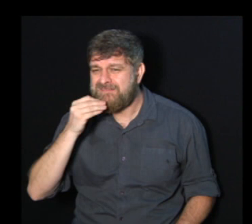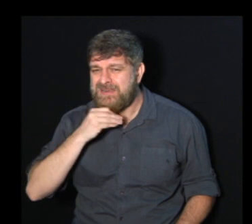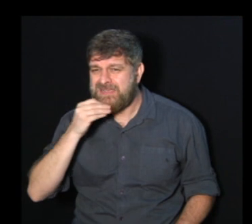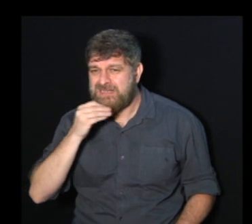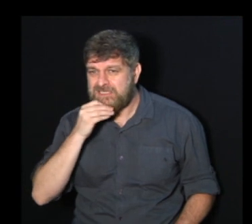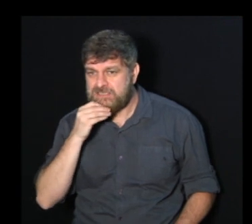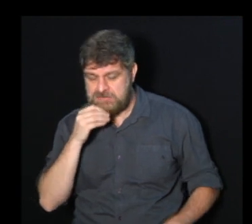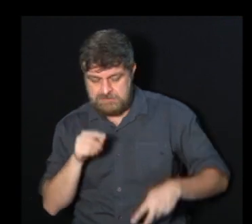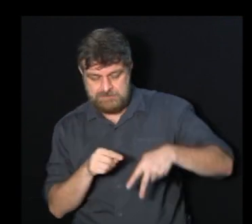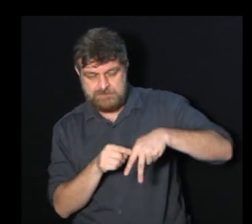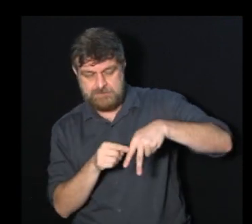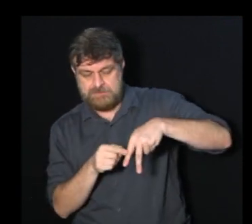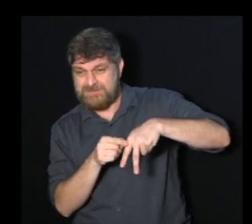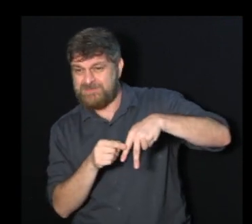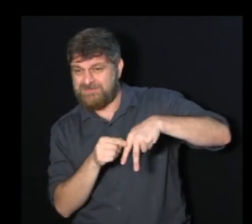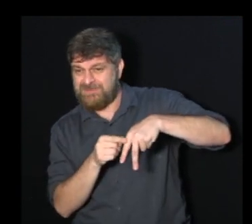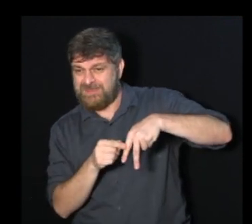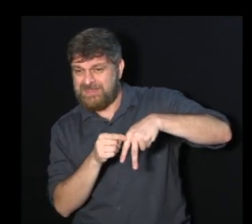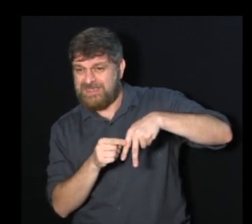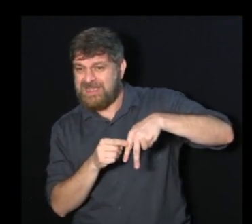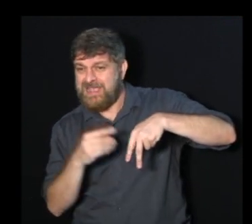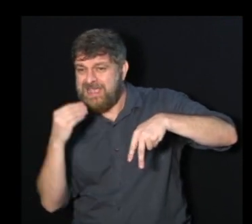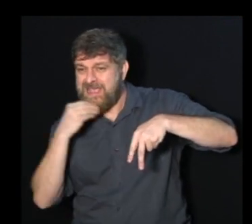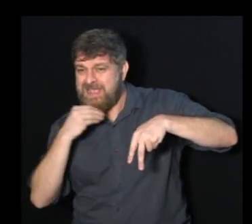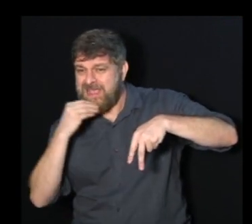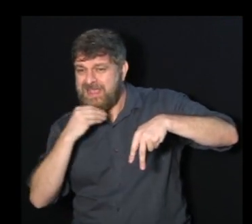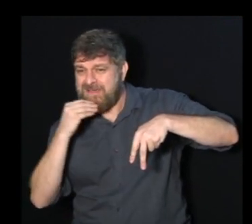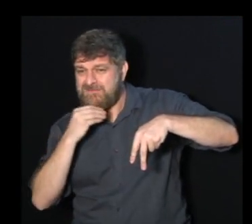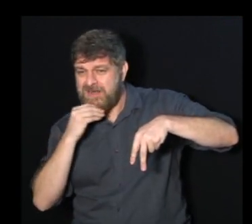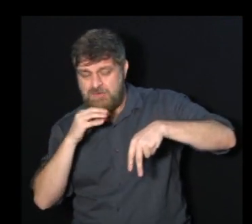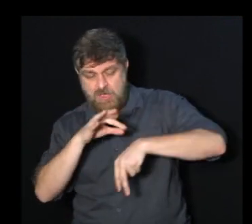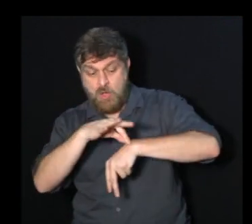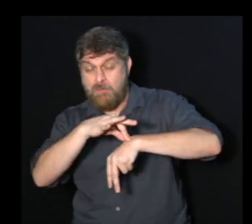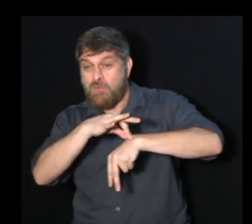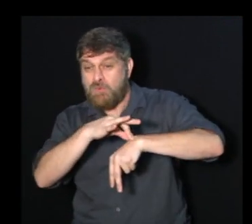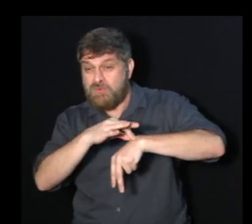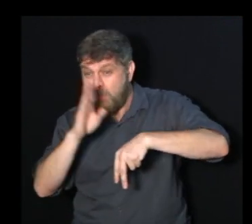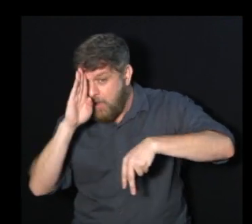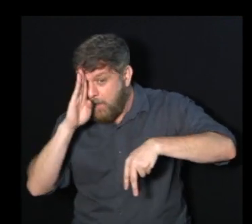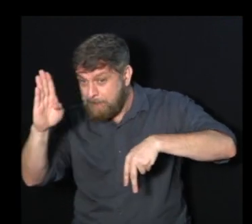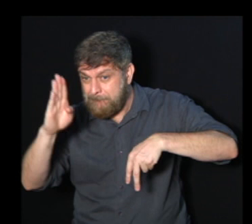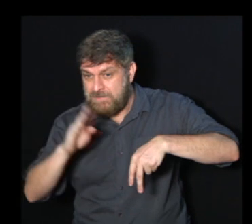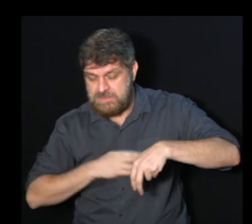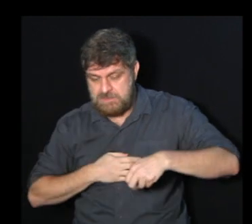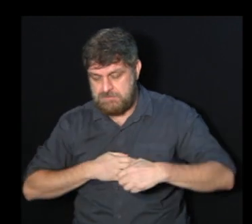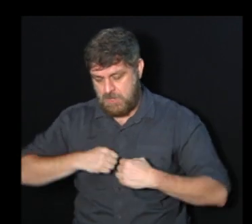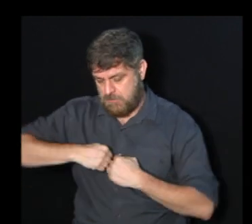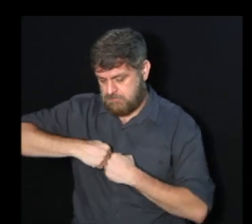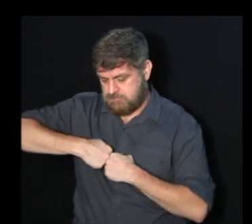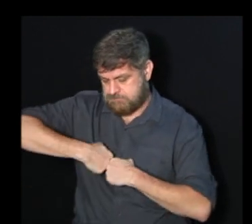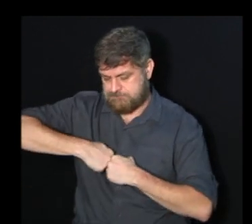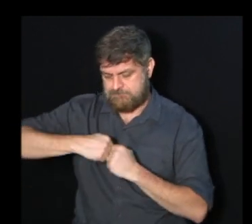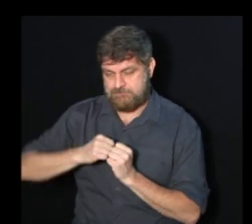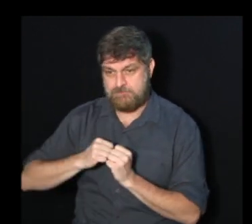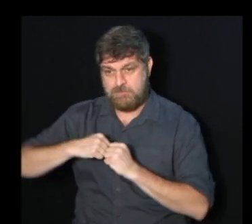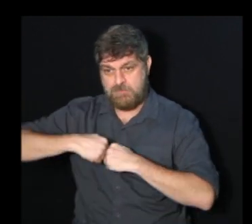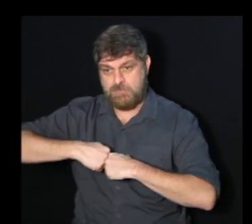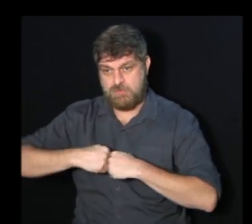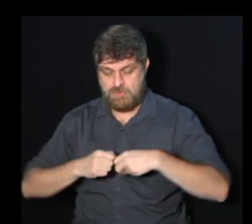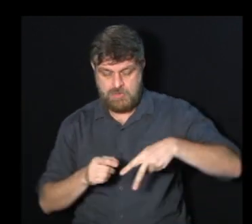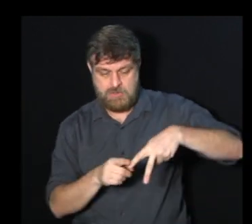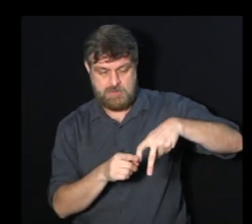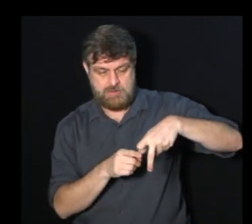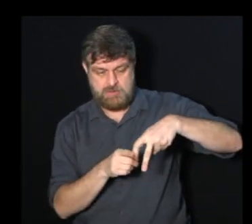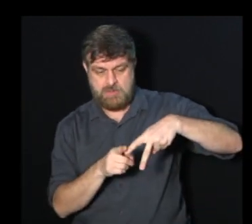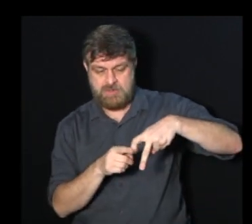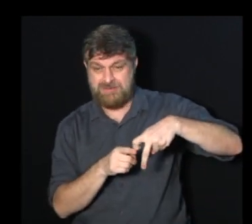esse músculo da parte anterior da coxa, é o músculo principal, é o principal estabilizador de joelho. Tá? O aumento do IMC, para quem não sabe, é